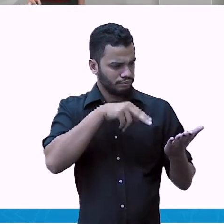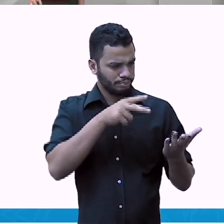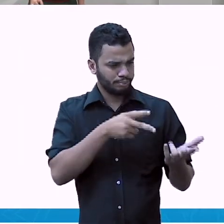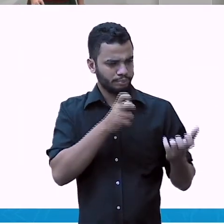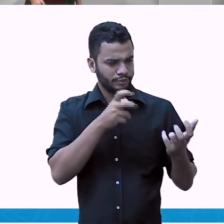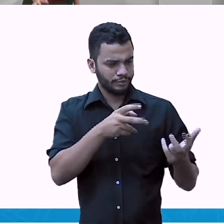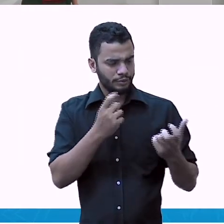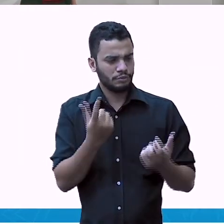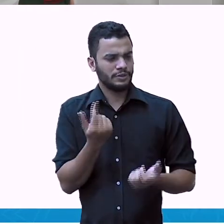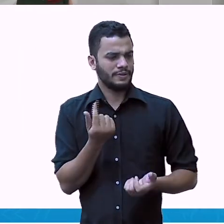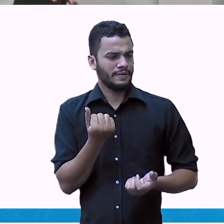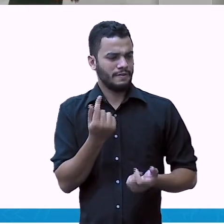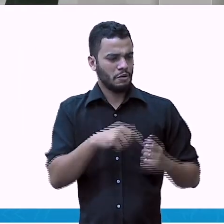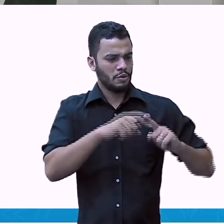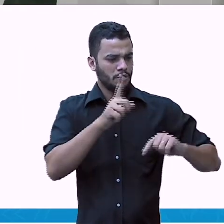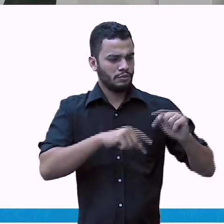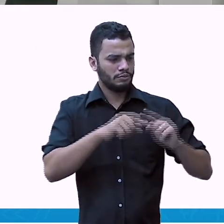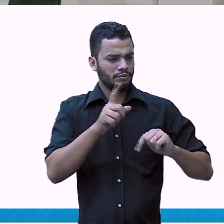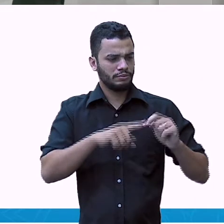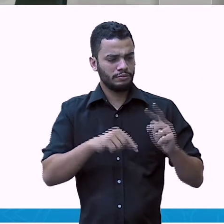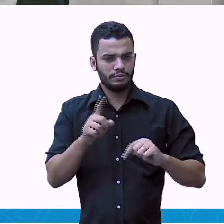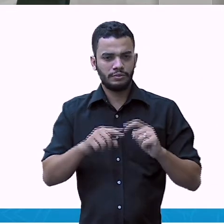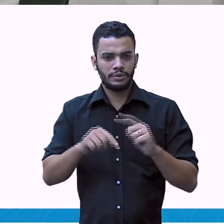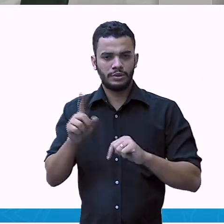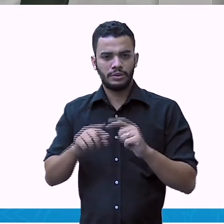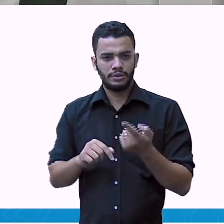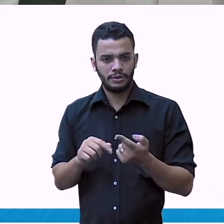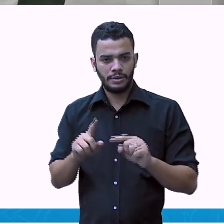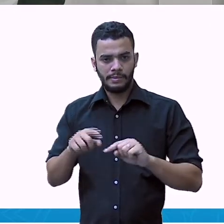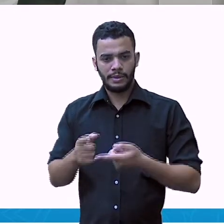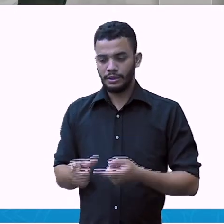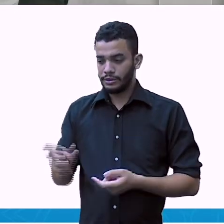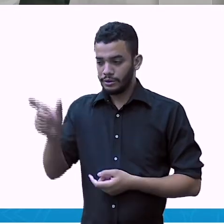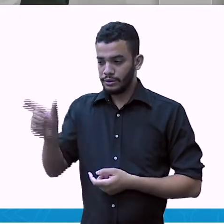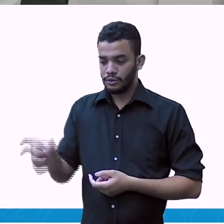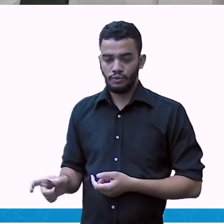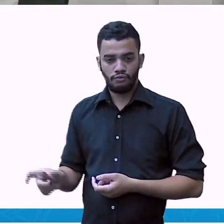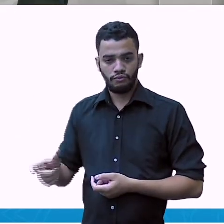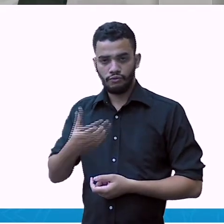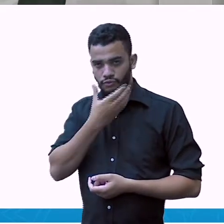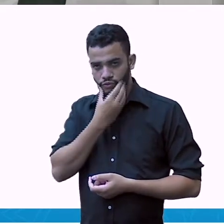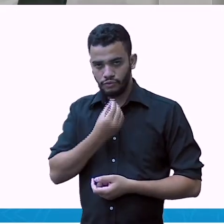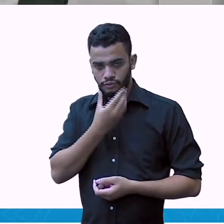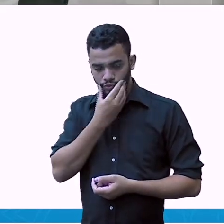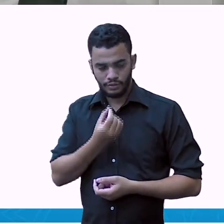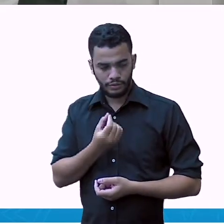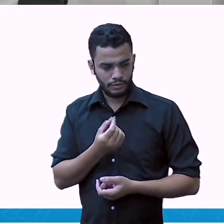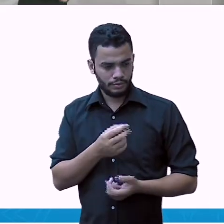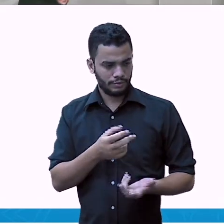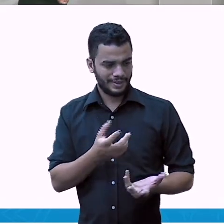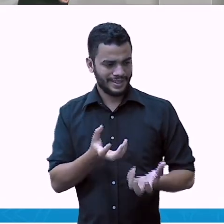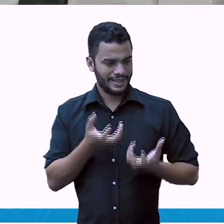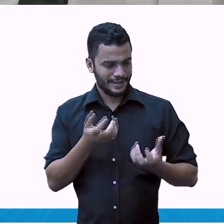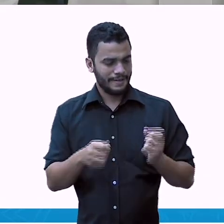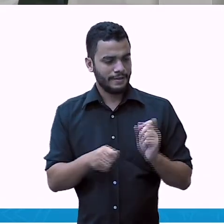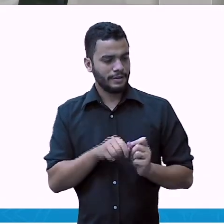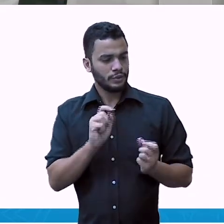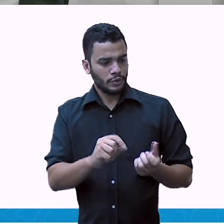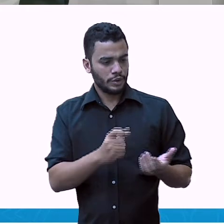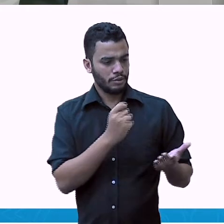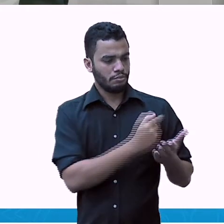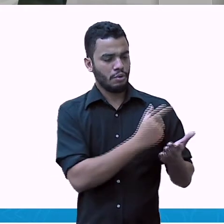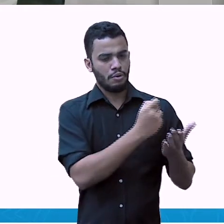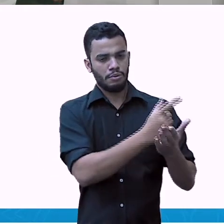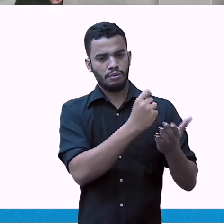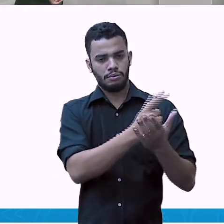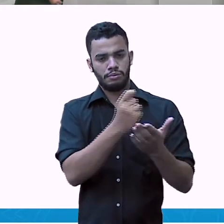compra. Então, aqui está a lista, né? Ele foi lá ver o valor e ele descobriu esses preços de notebook,